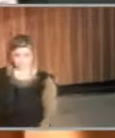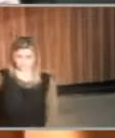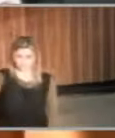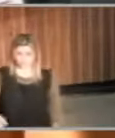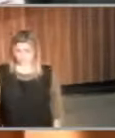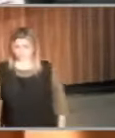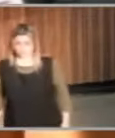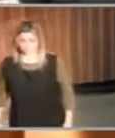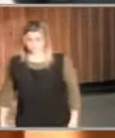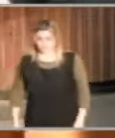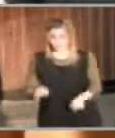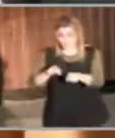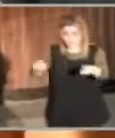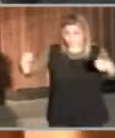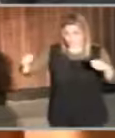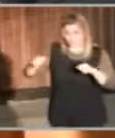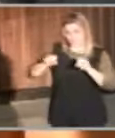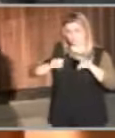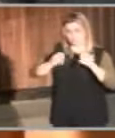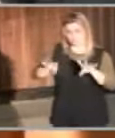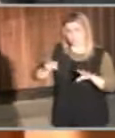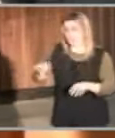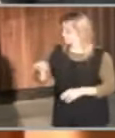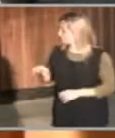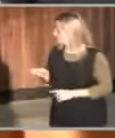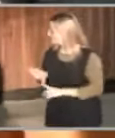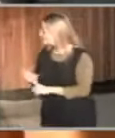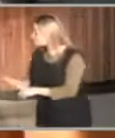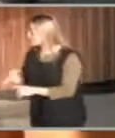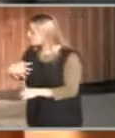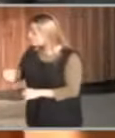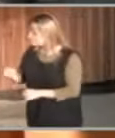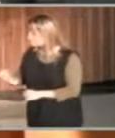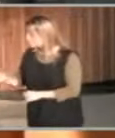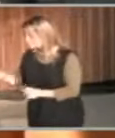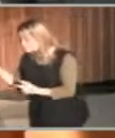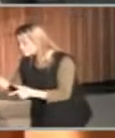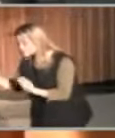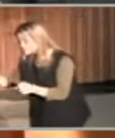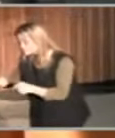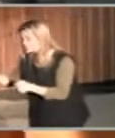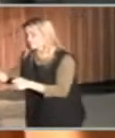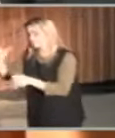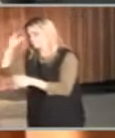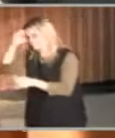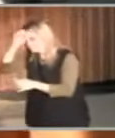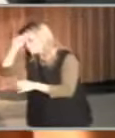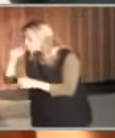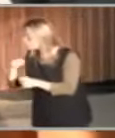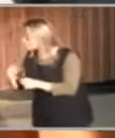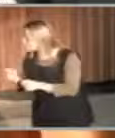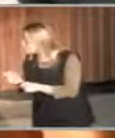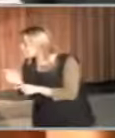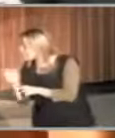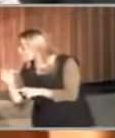perdidos longe de Deus e a Bíblia fala que quem está longe de Deus não tem esperança nesse mundo